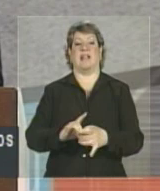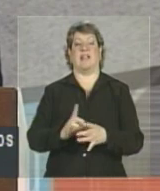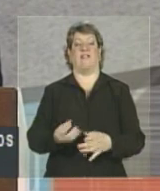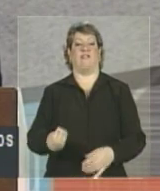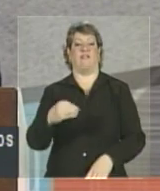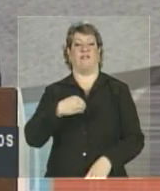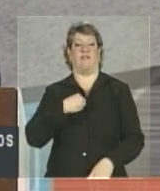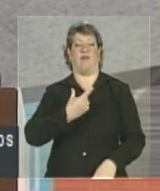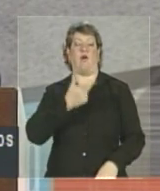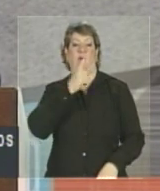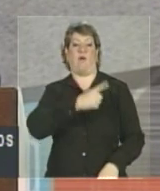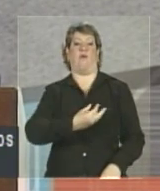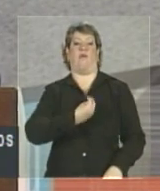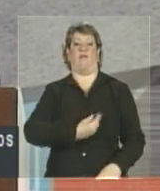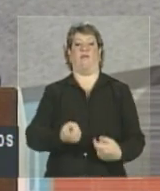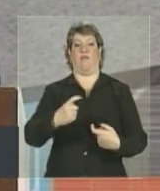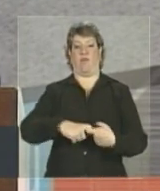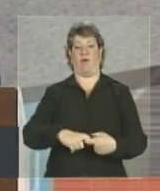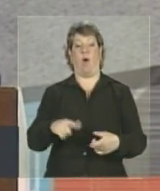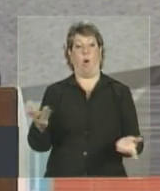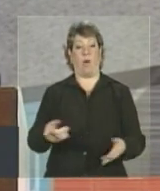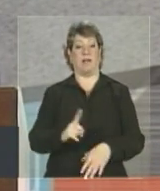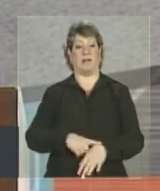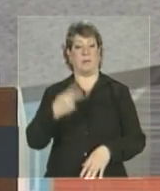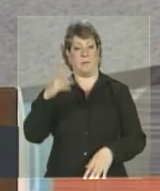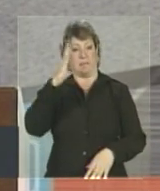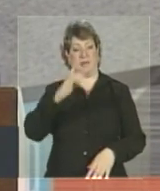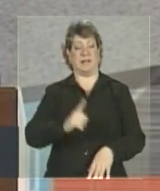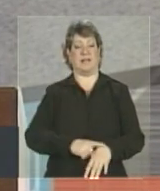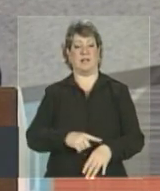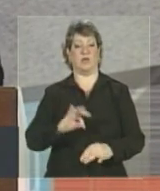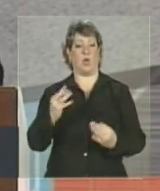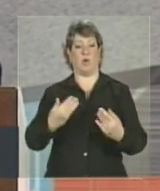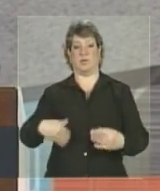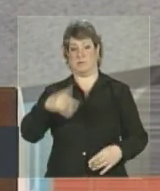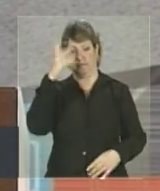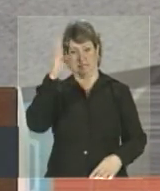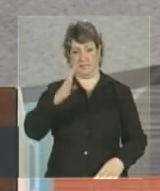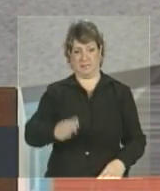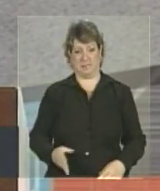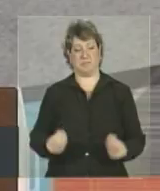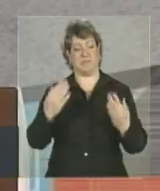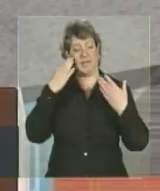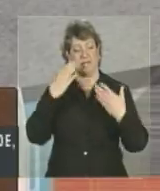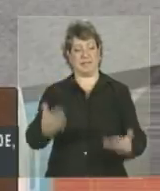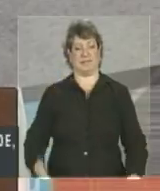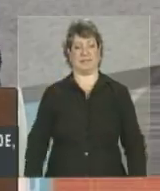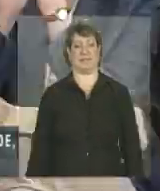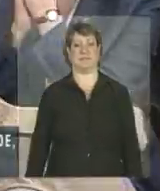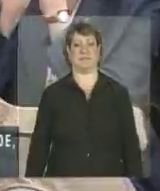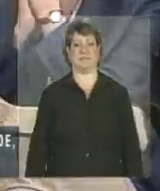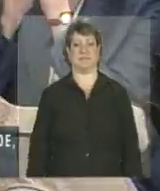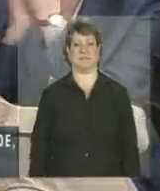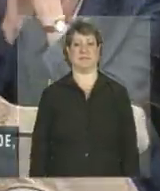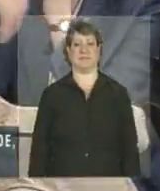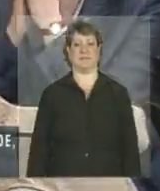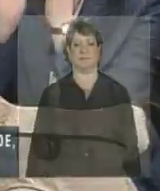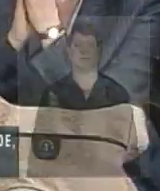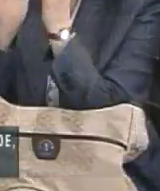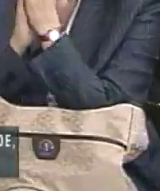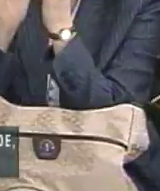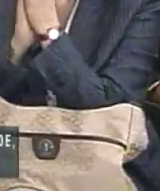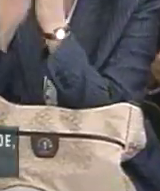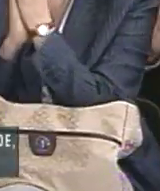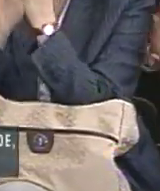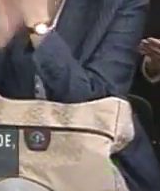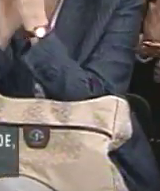volta. Hoje é tempo do Brasil, tempo de todos os brasileiros. Muito obrigado.